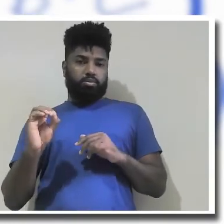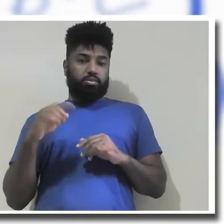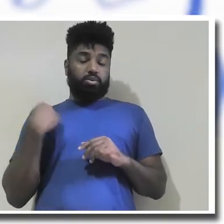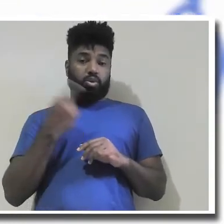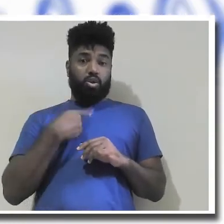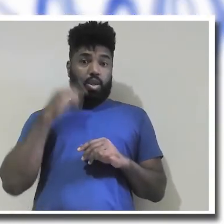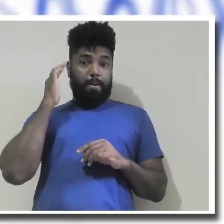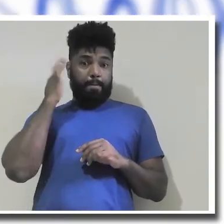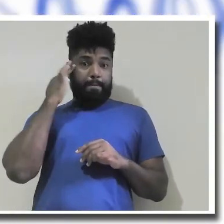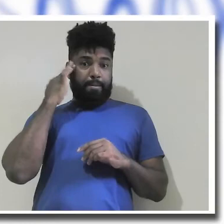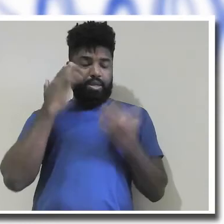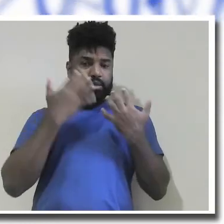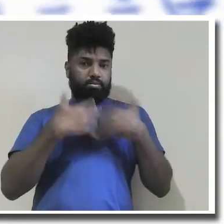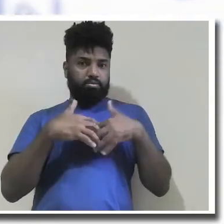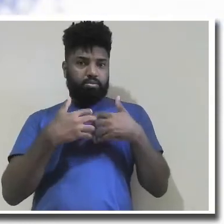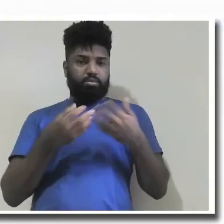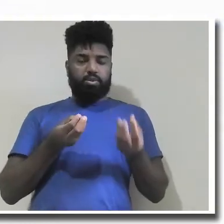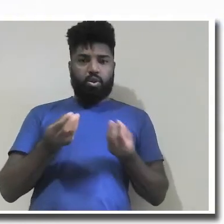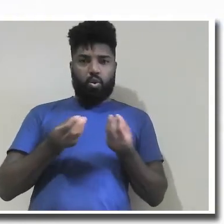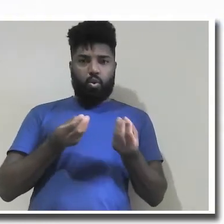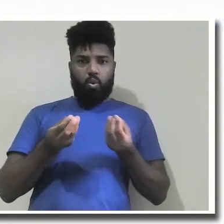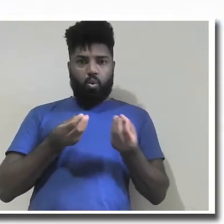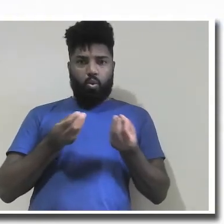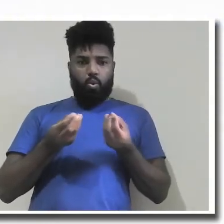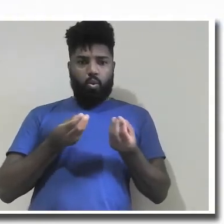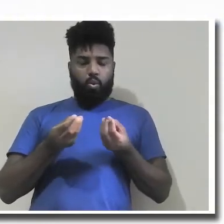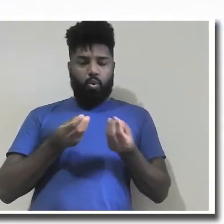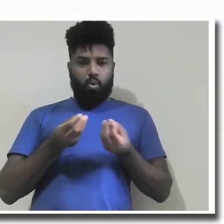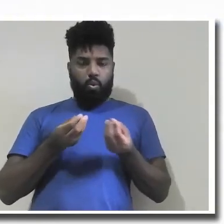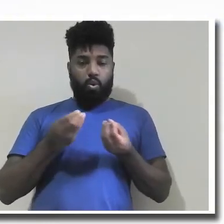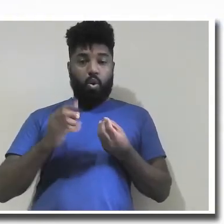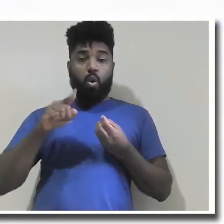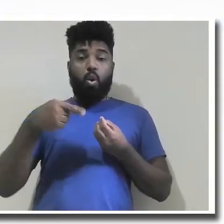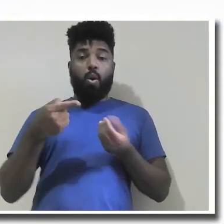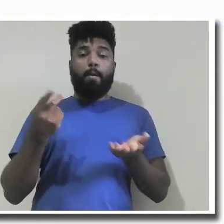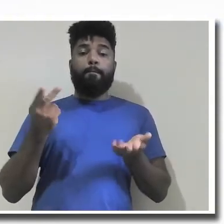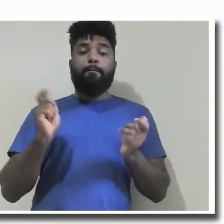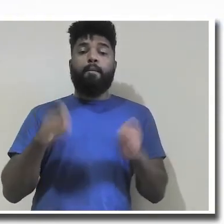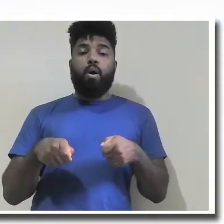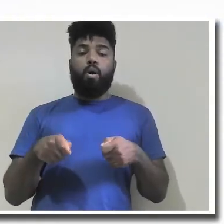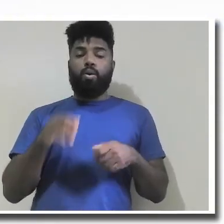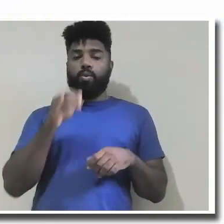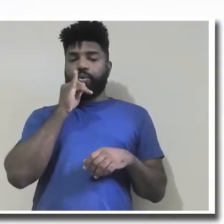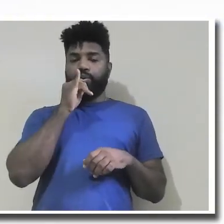devemos avaliar agora a outra possibilidade, quando K